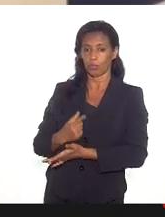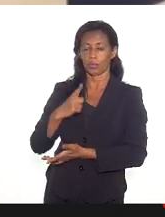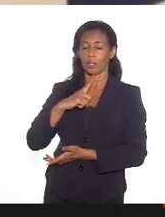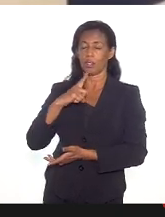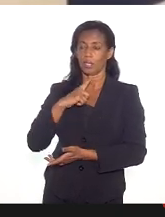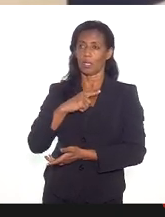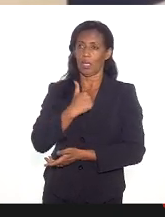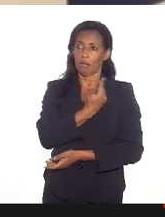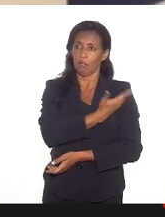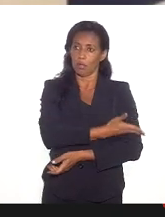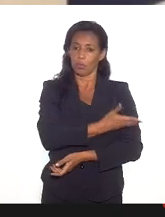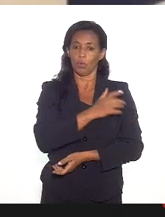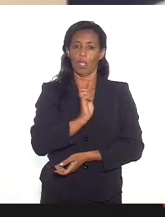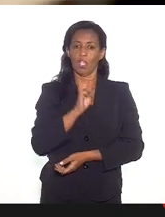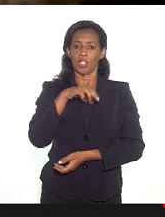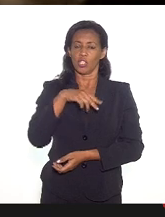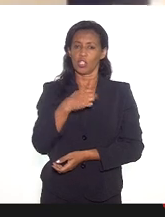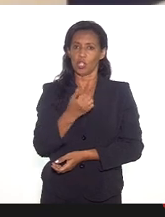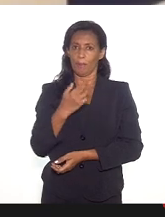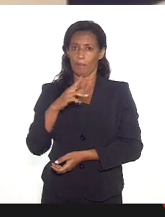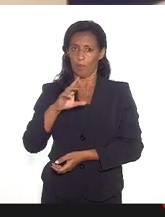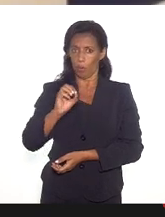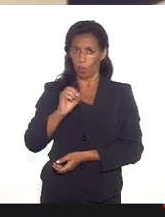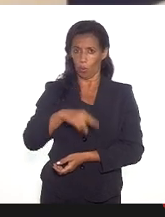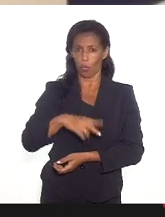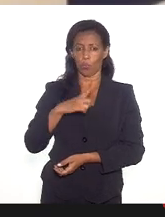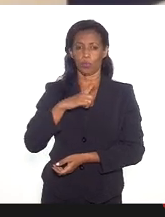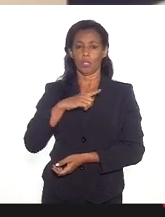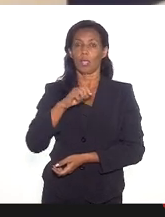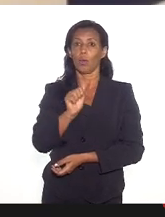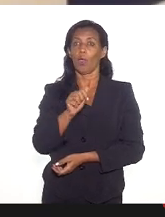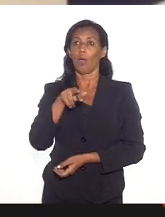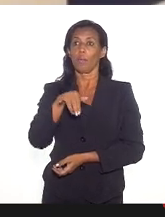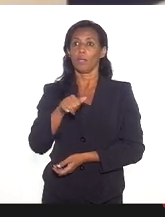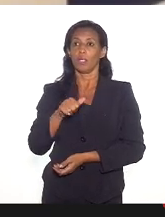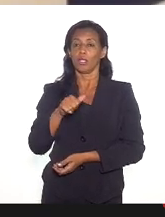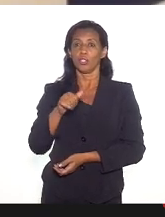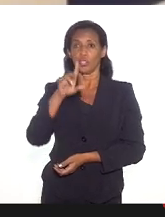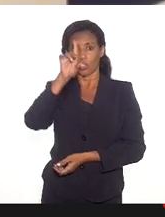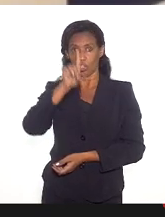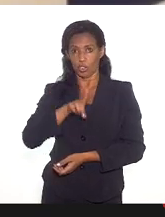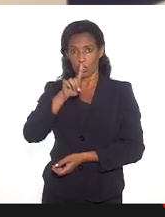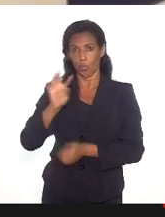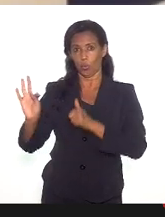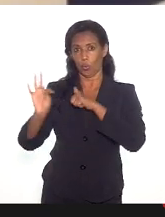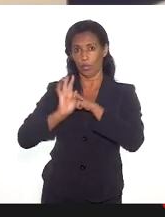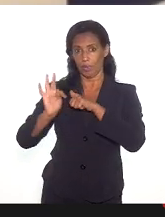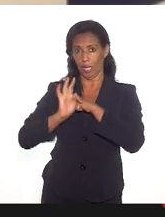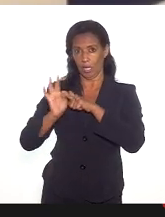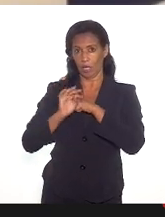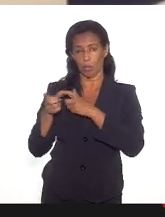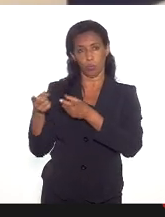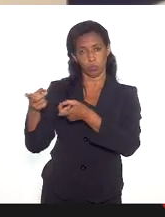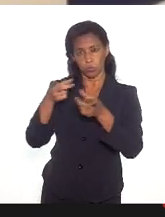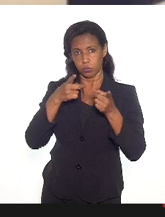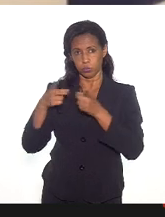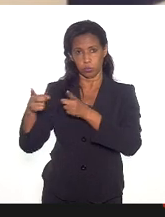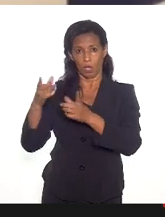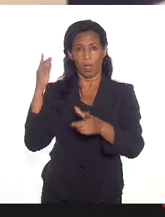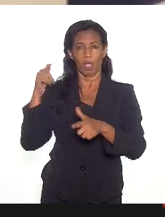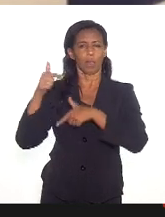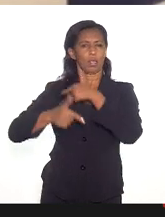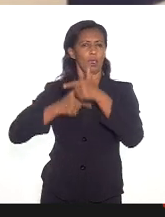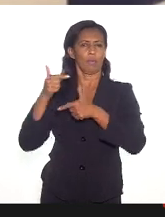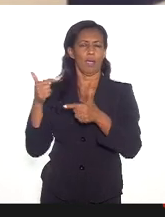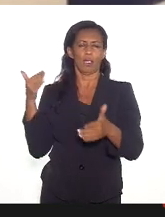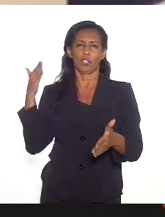conosco na Injapro. Na Injapro, nós temos o Almirante Brasil, que é o nosso diretor técnico comercial, o que trabalha diretamente